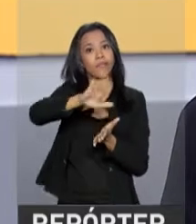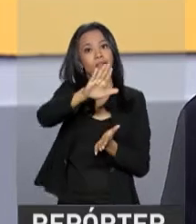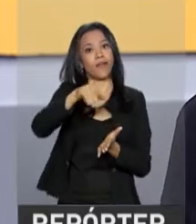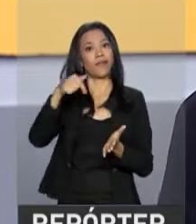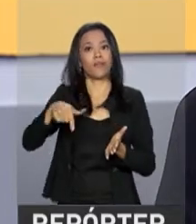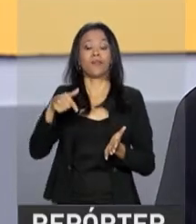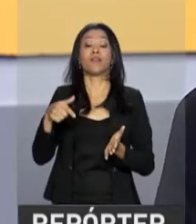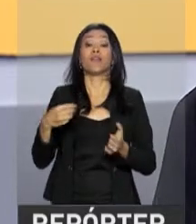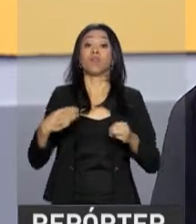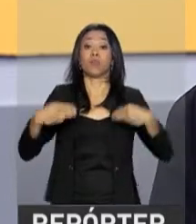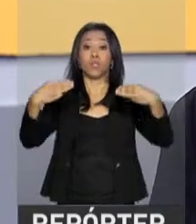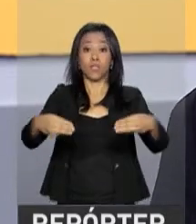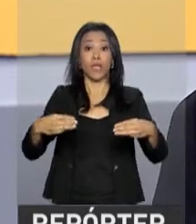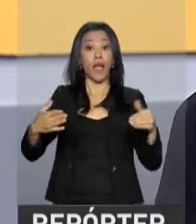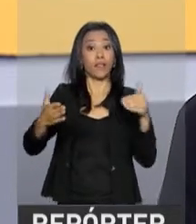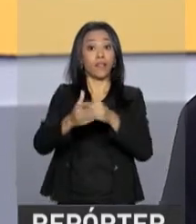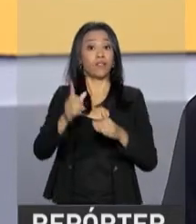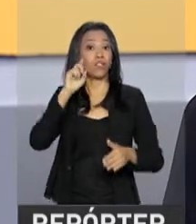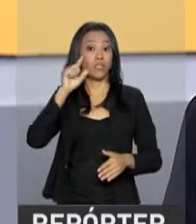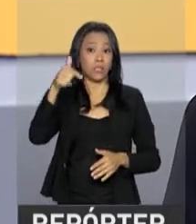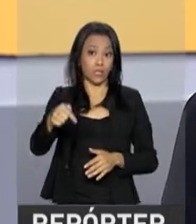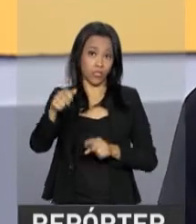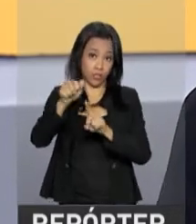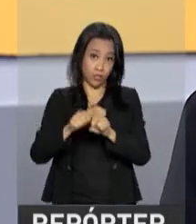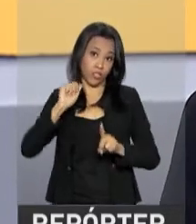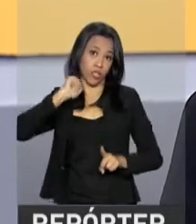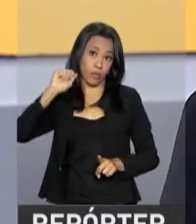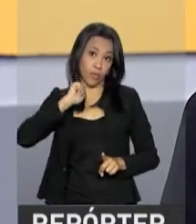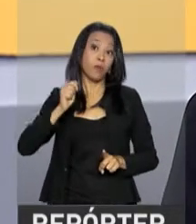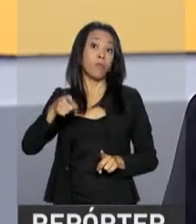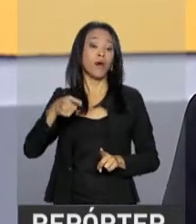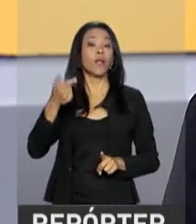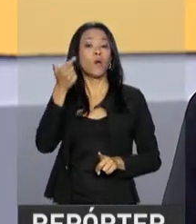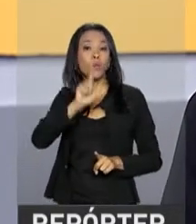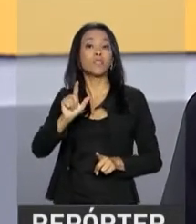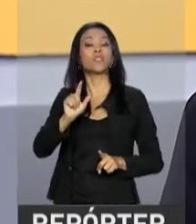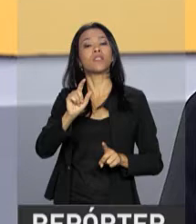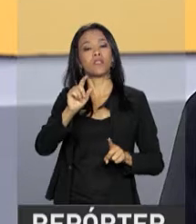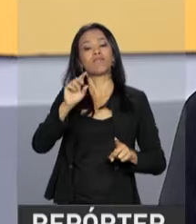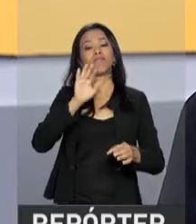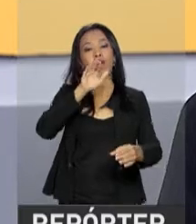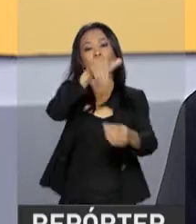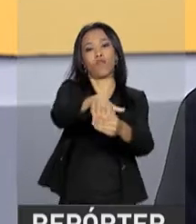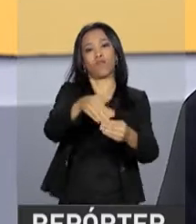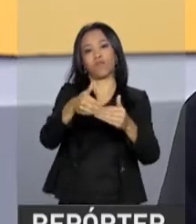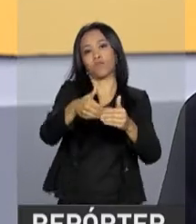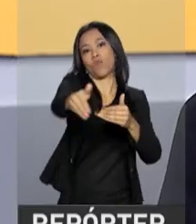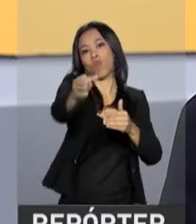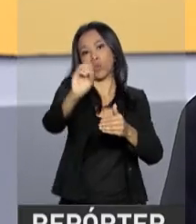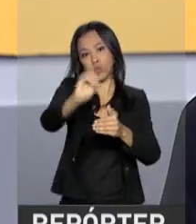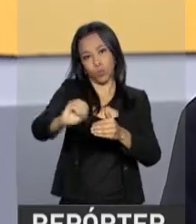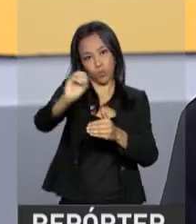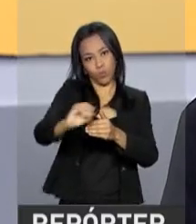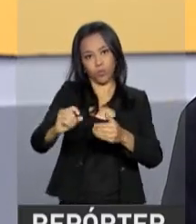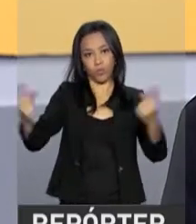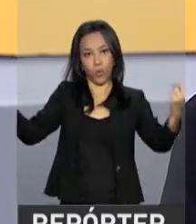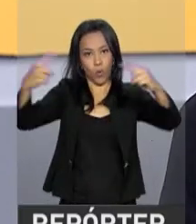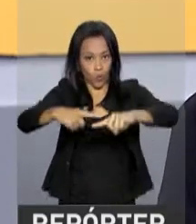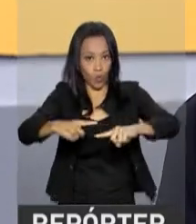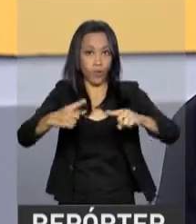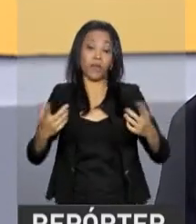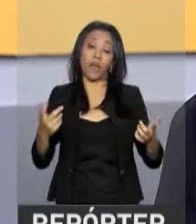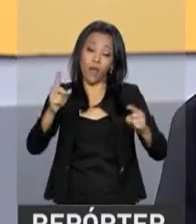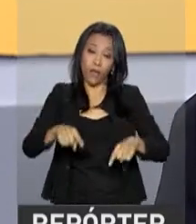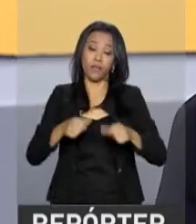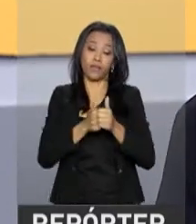7 de abril para concorrer nas eleições de outubro para o presidente o fundamental neste momento é a preservação dos instrumentos